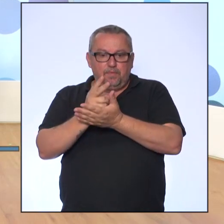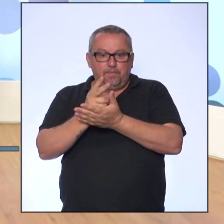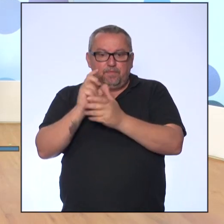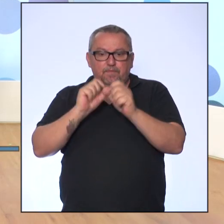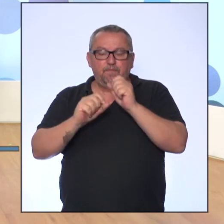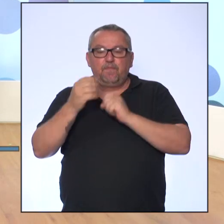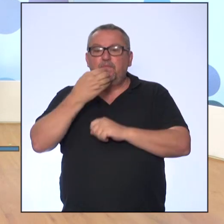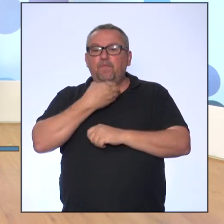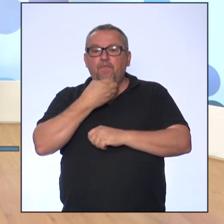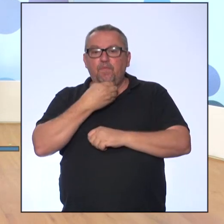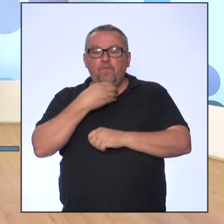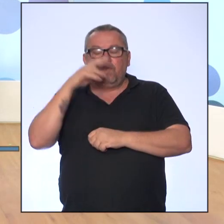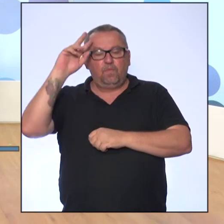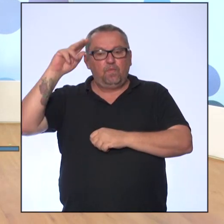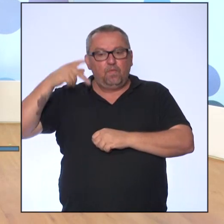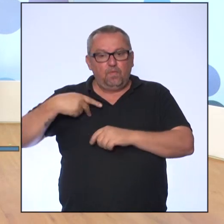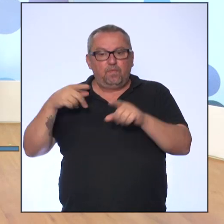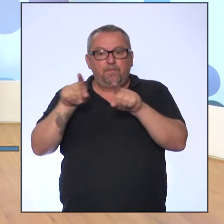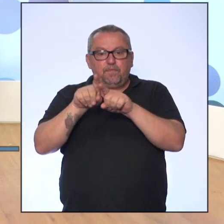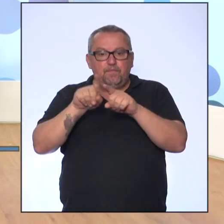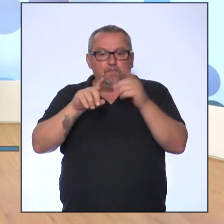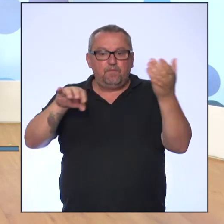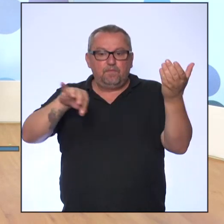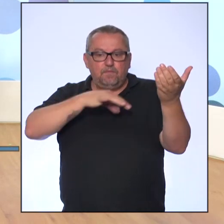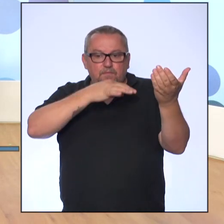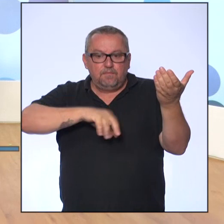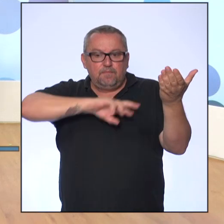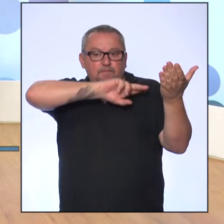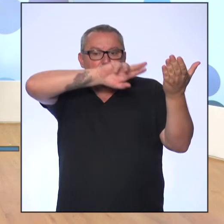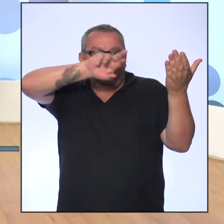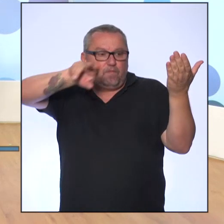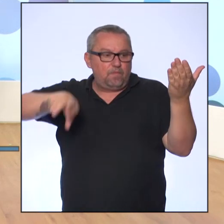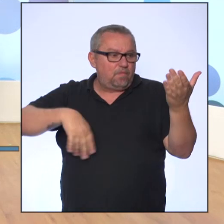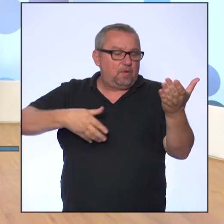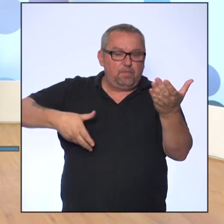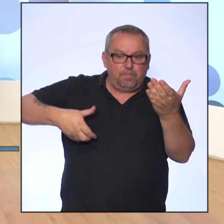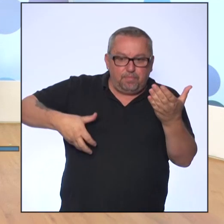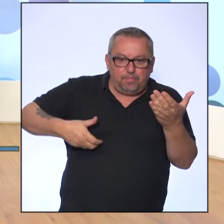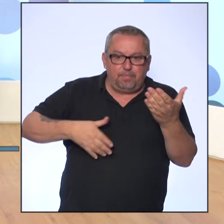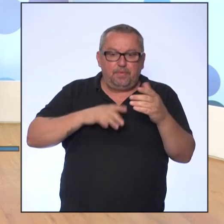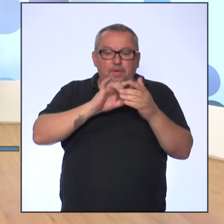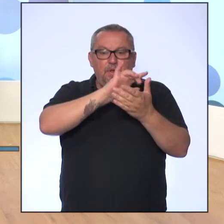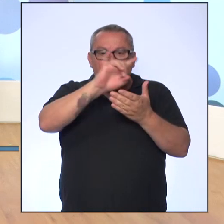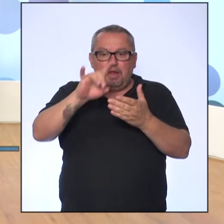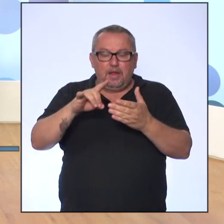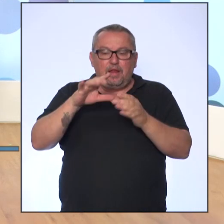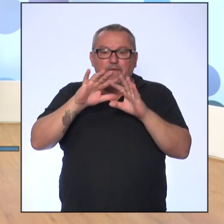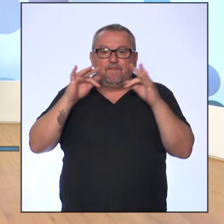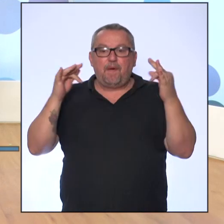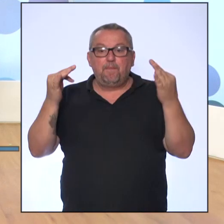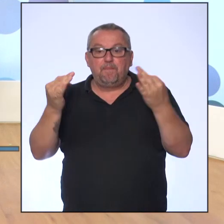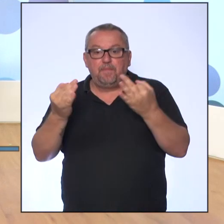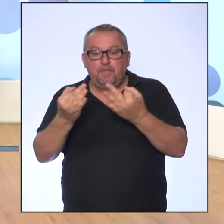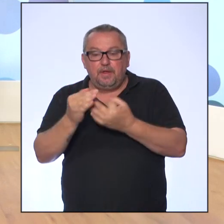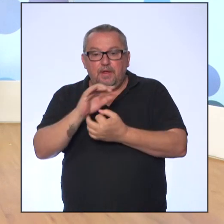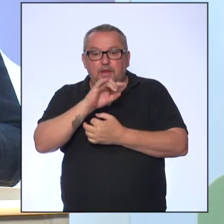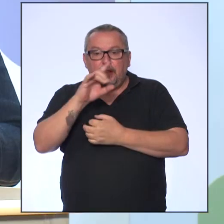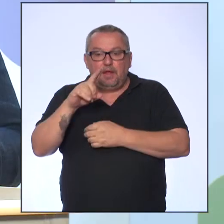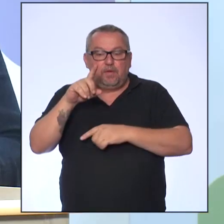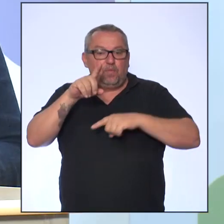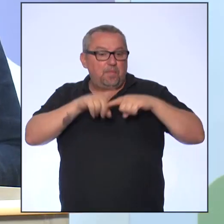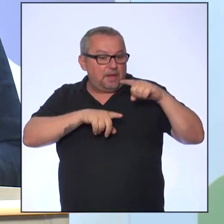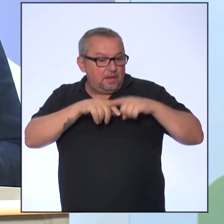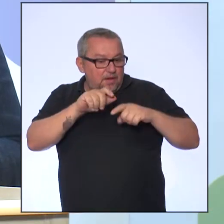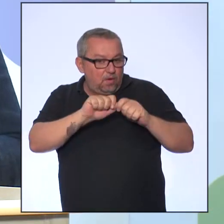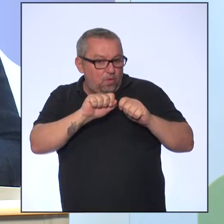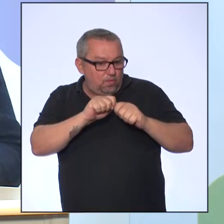voz humana, também os instrumentos musicais, certo? Então, cada instrumento musical, dependendo da sua família, dependendo do material, como